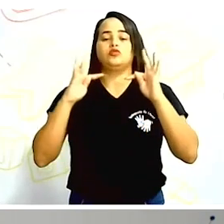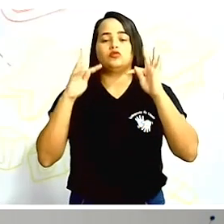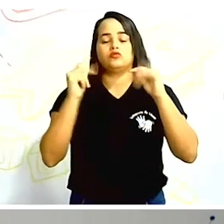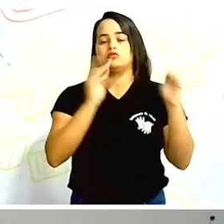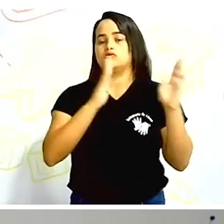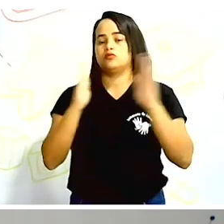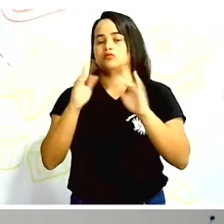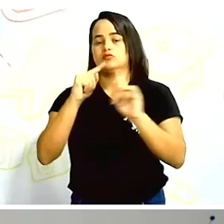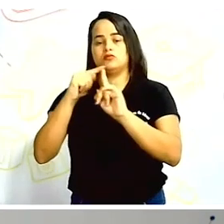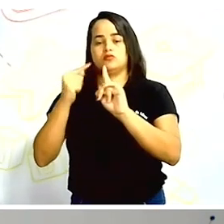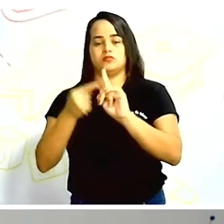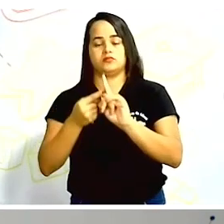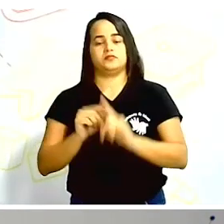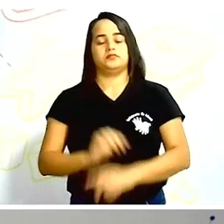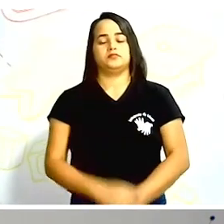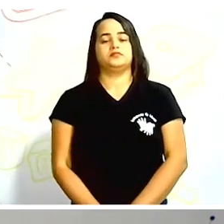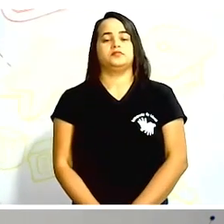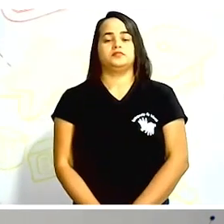de gestação.